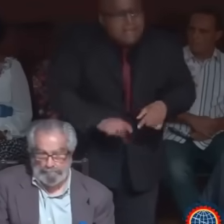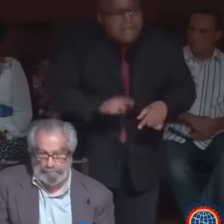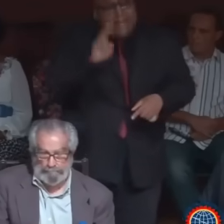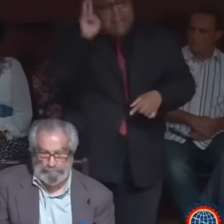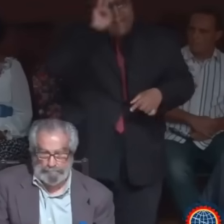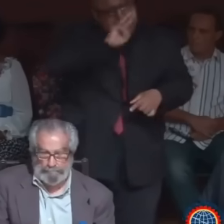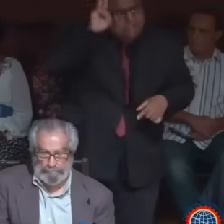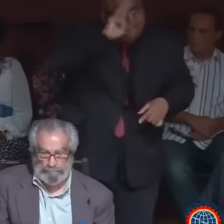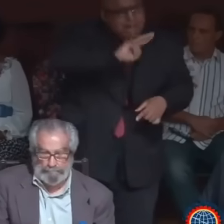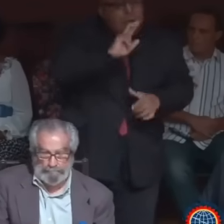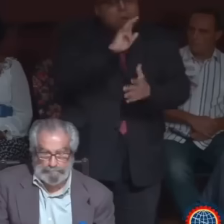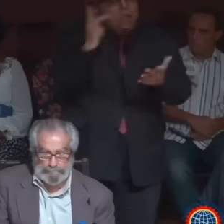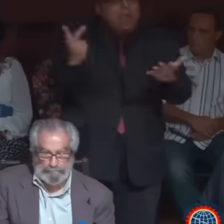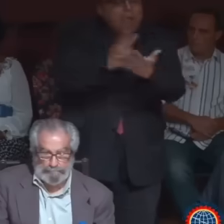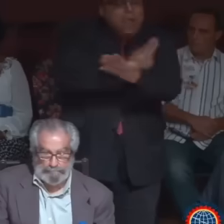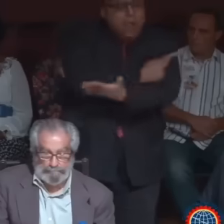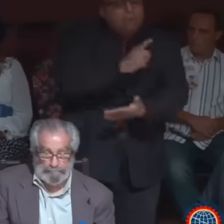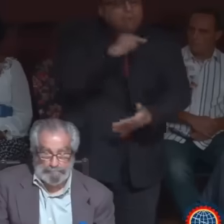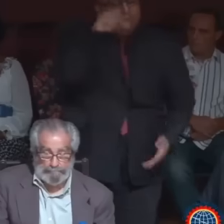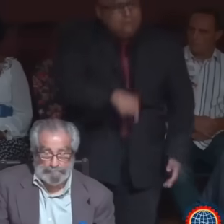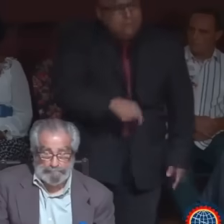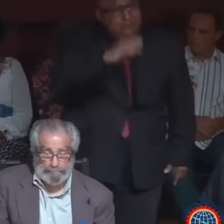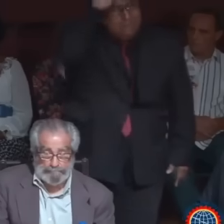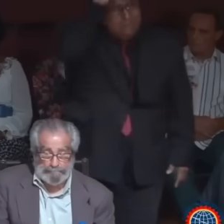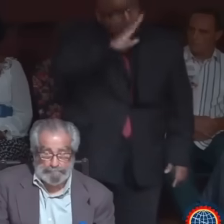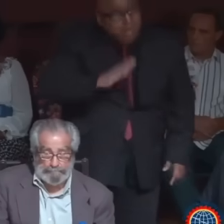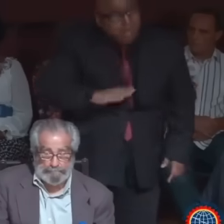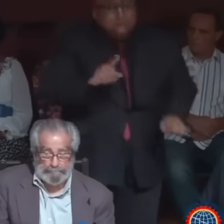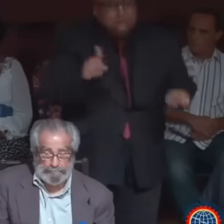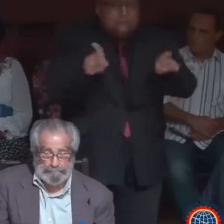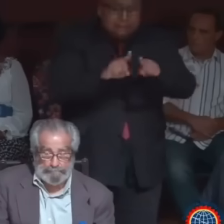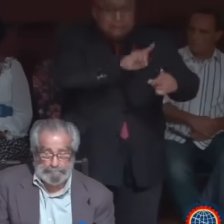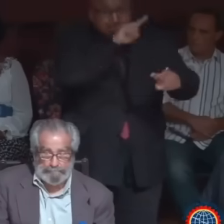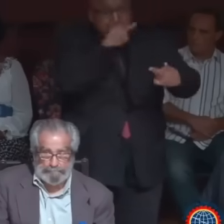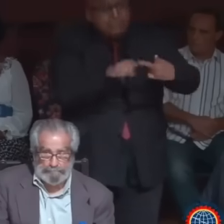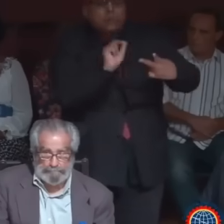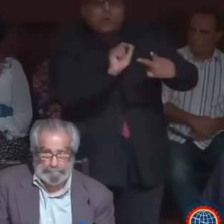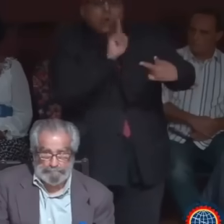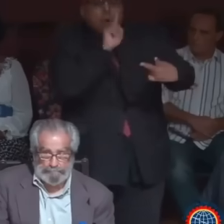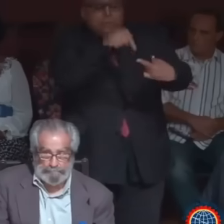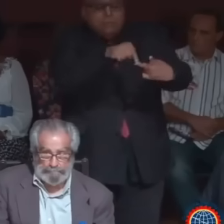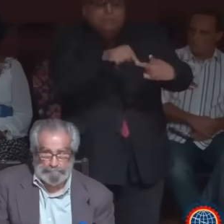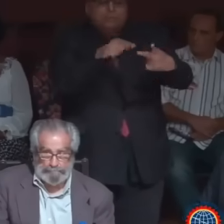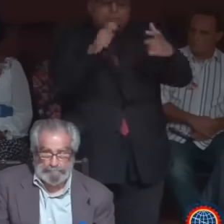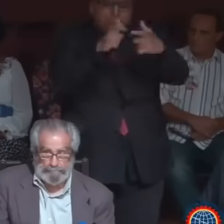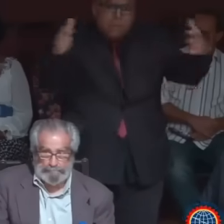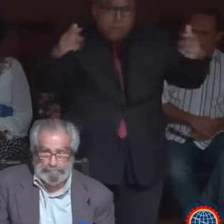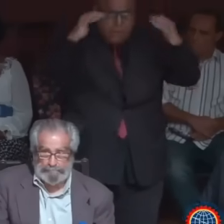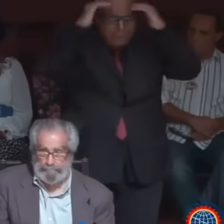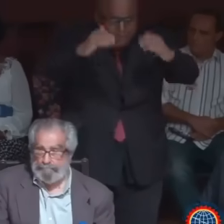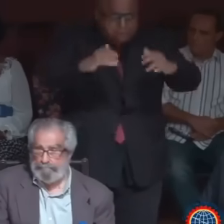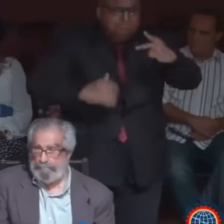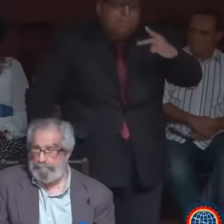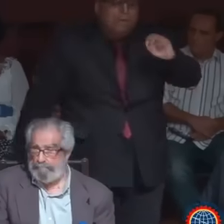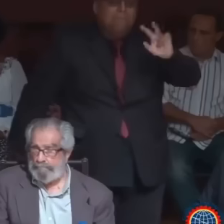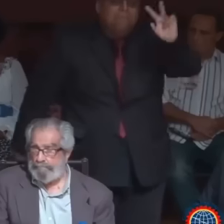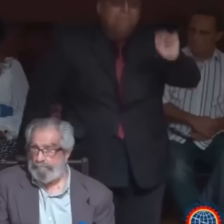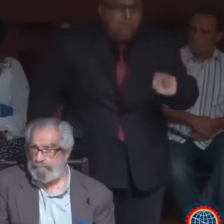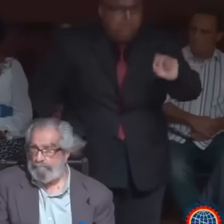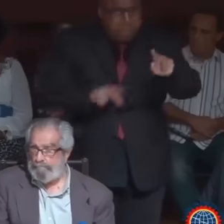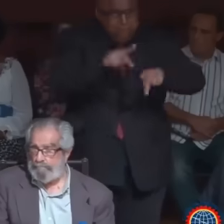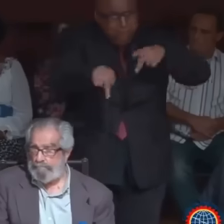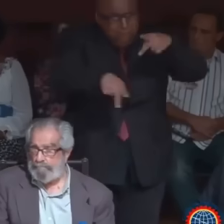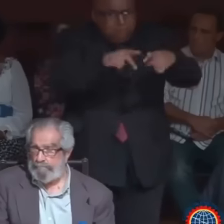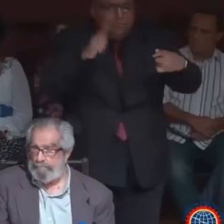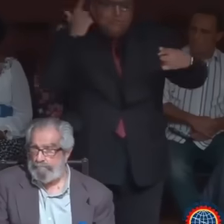resgate da soberania nacional e o resgate da soberania popular. Porque quando se fala em reserva